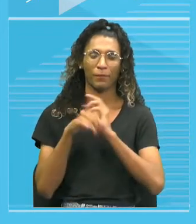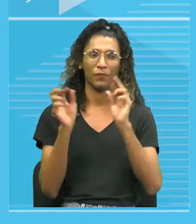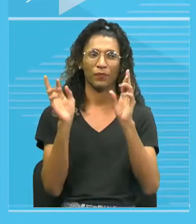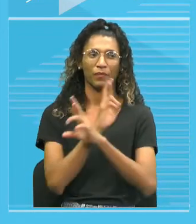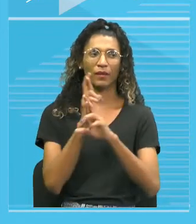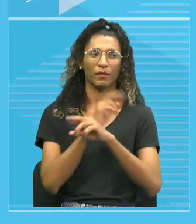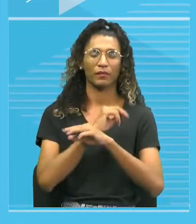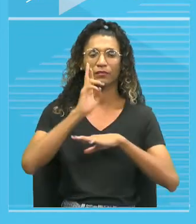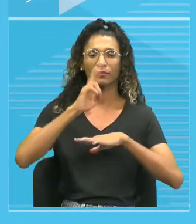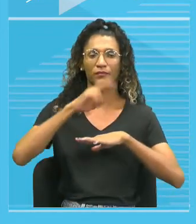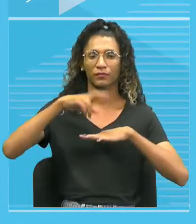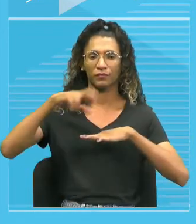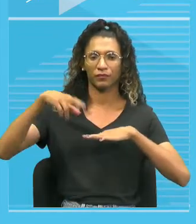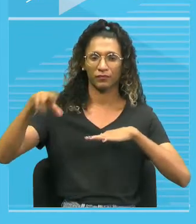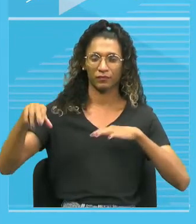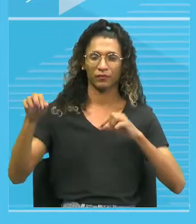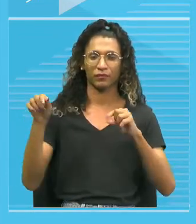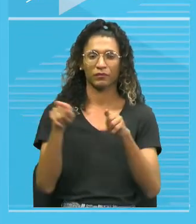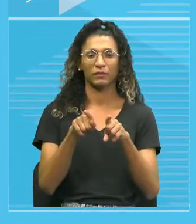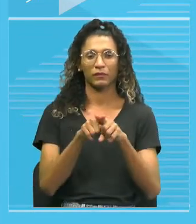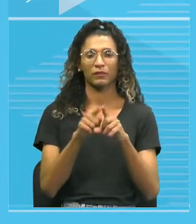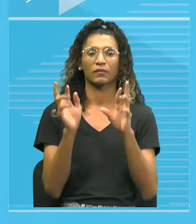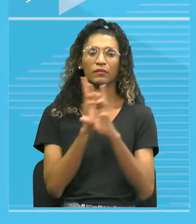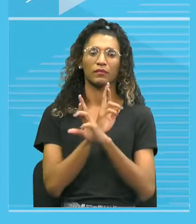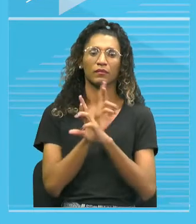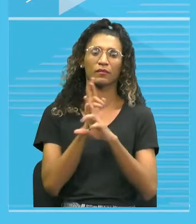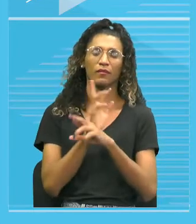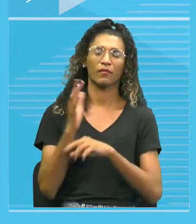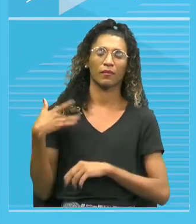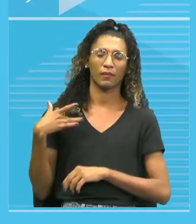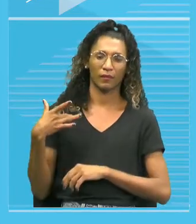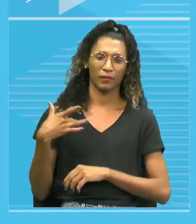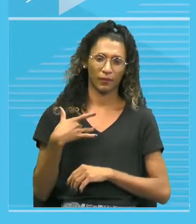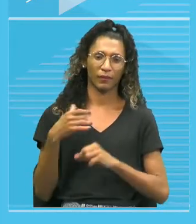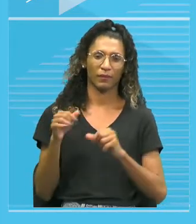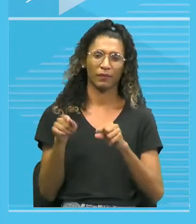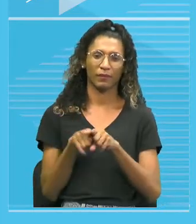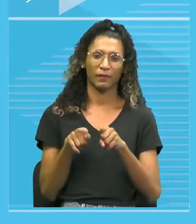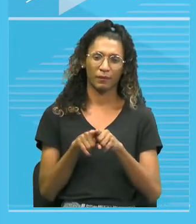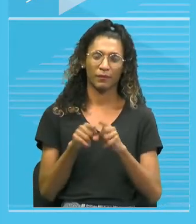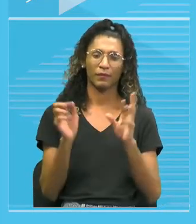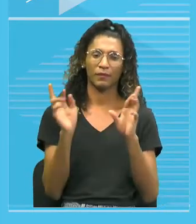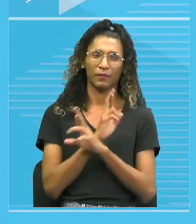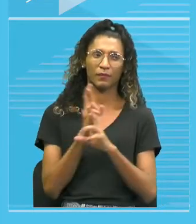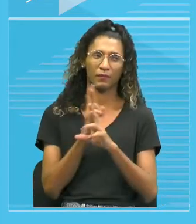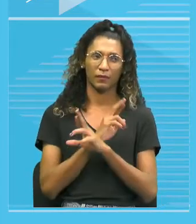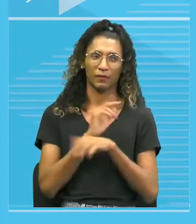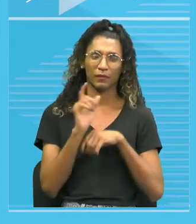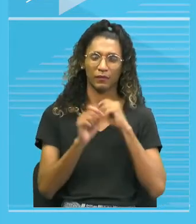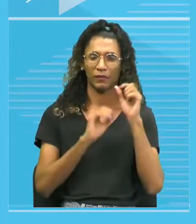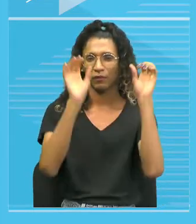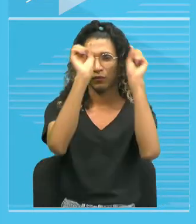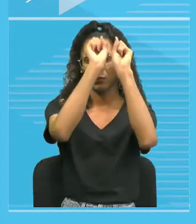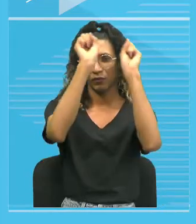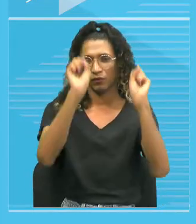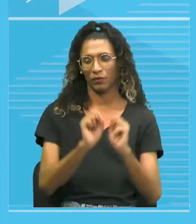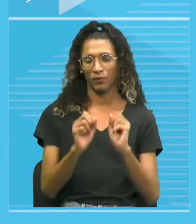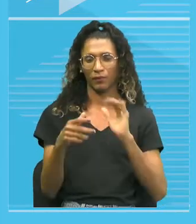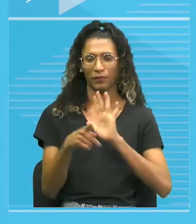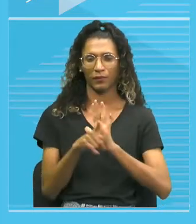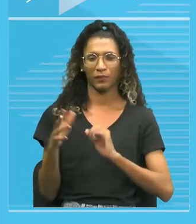ionizante, que estão evidentemente relacionados à saúde, que estão evidentemente relacionados aos sistemas de saúde de um modo